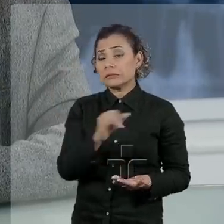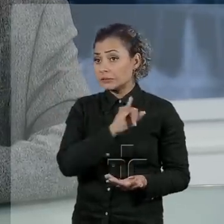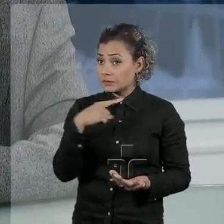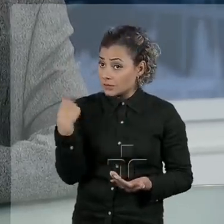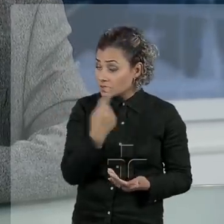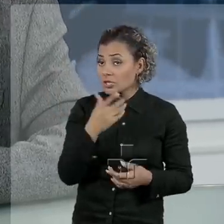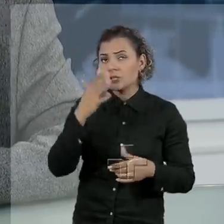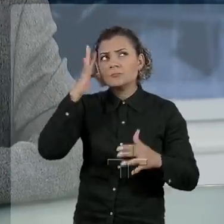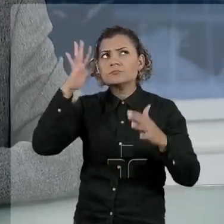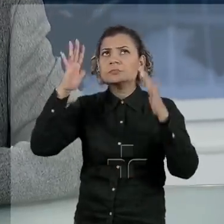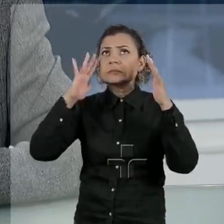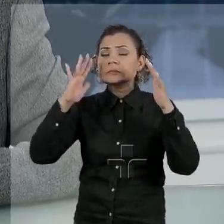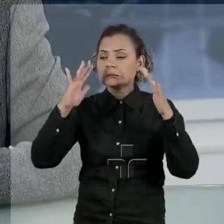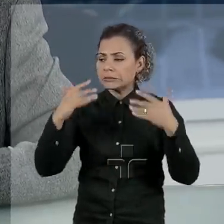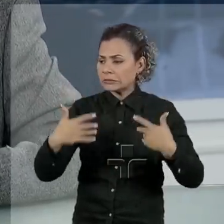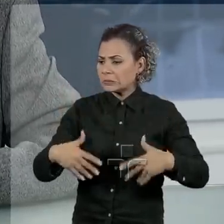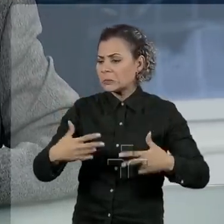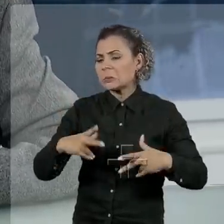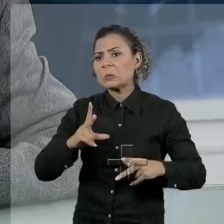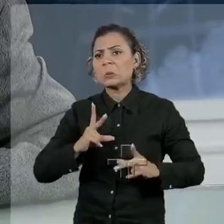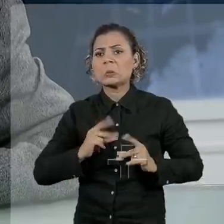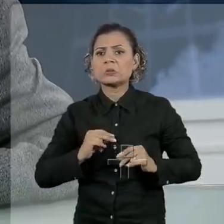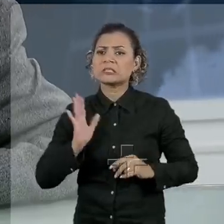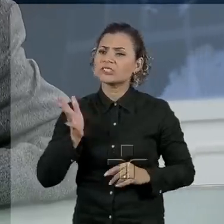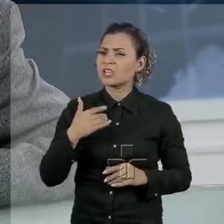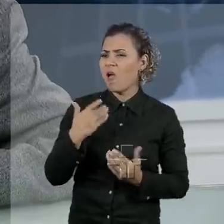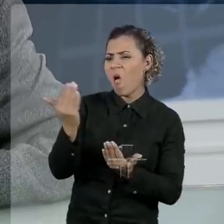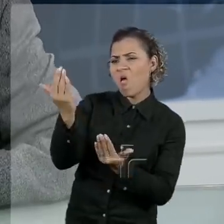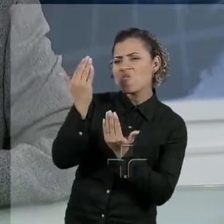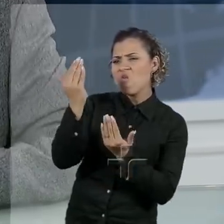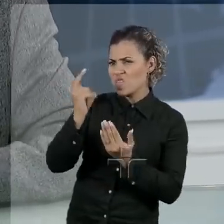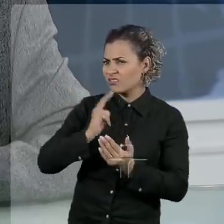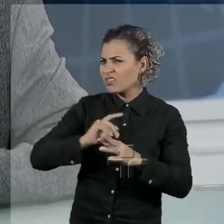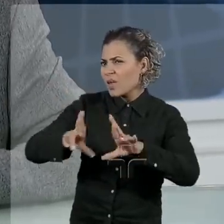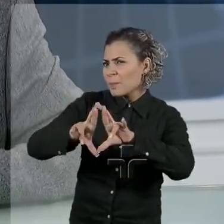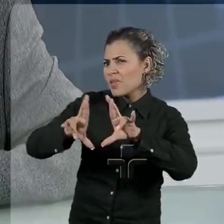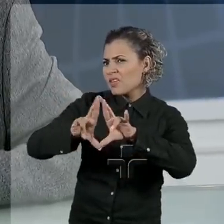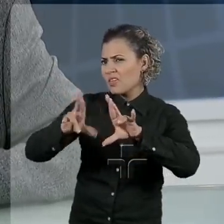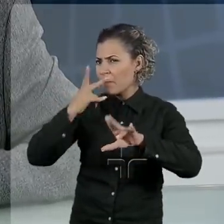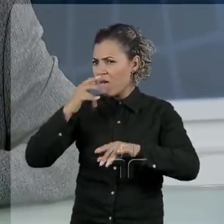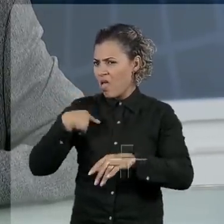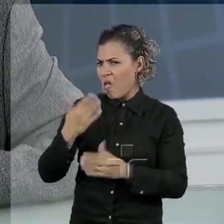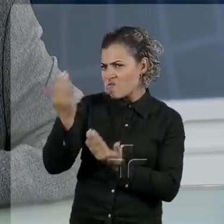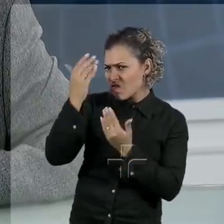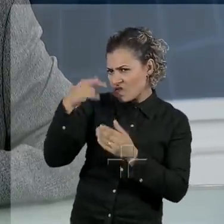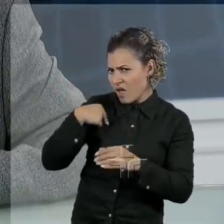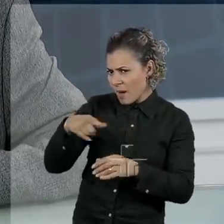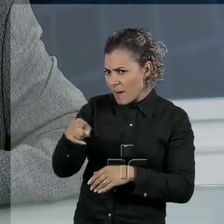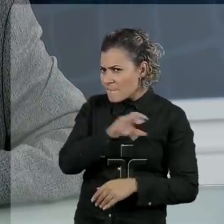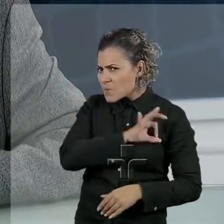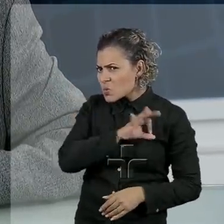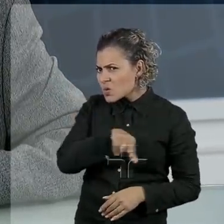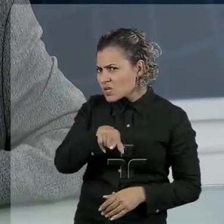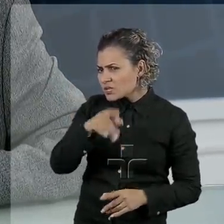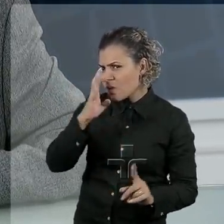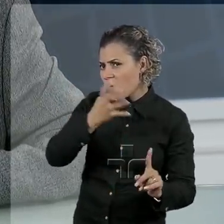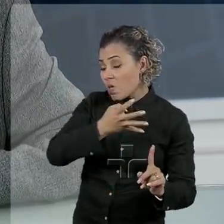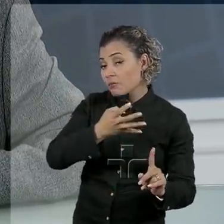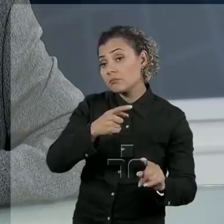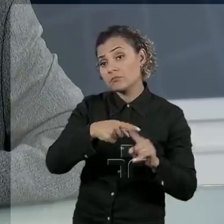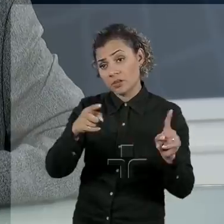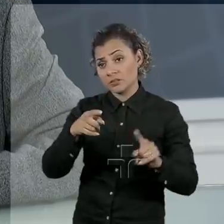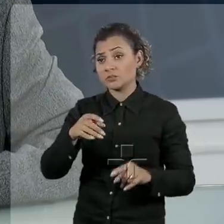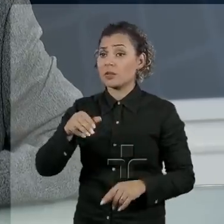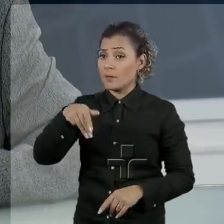possa pensar assim, bom, mas isso já se suspeitava que podia existir. Acho que a Polícia Militar no Rio de Janeiro está sob